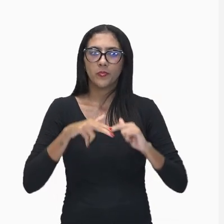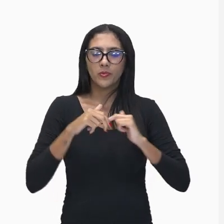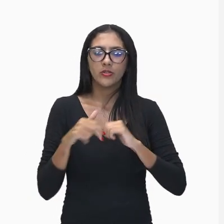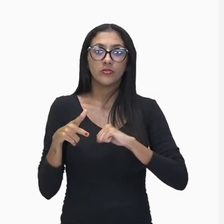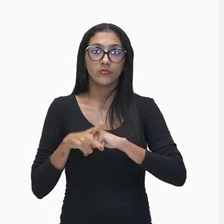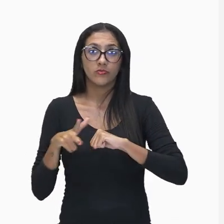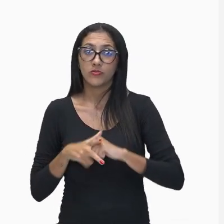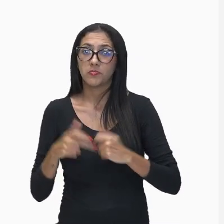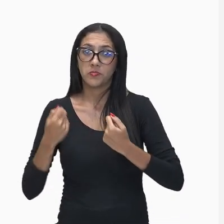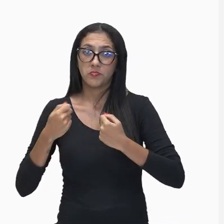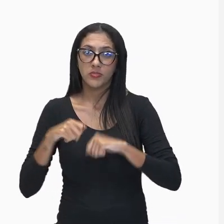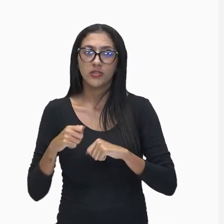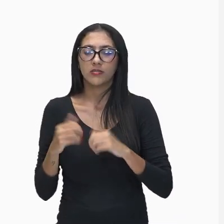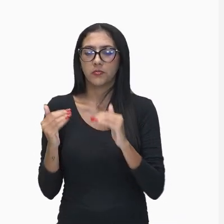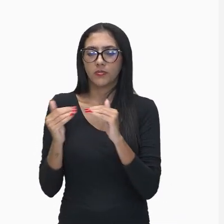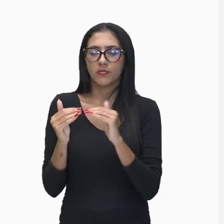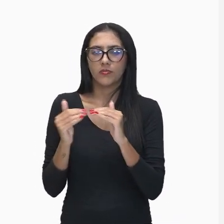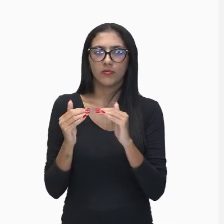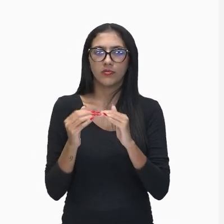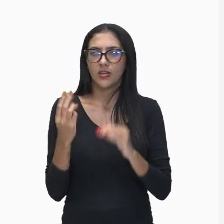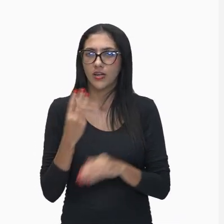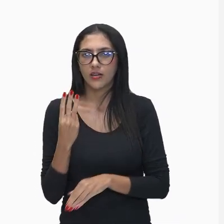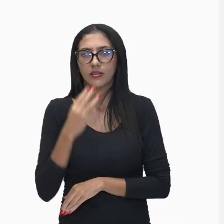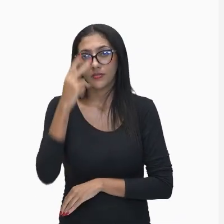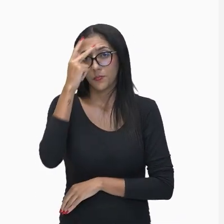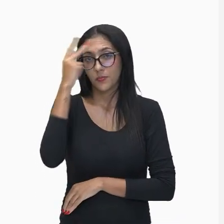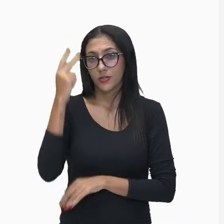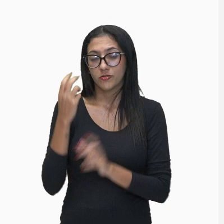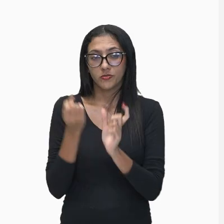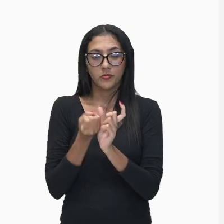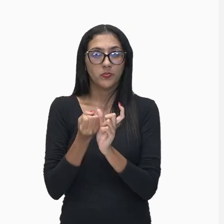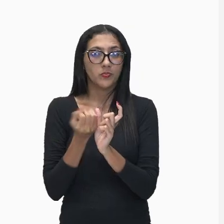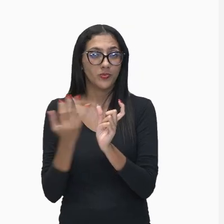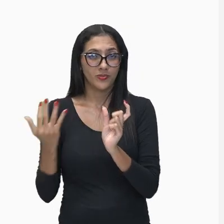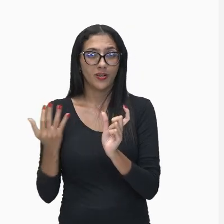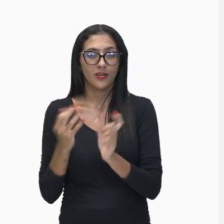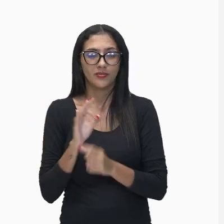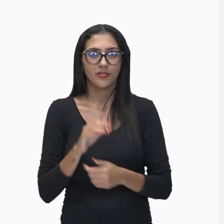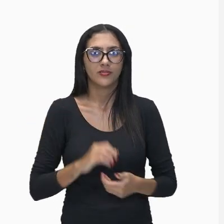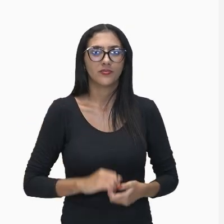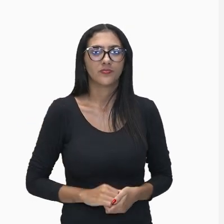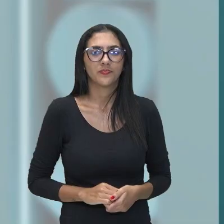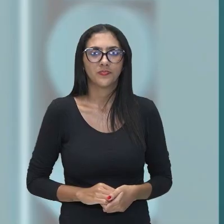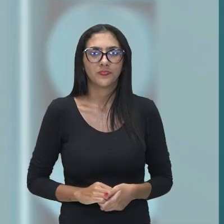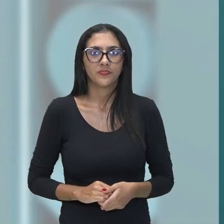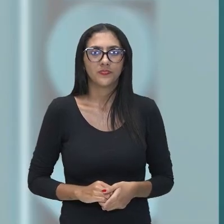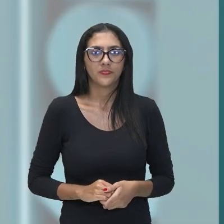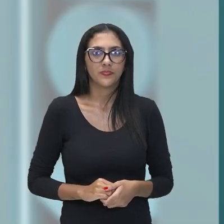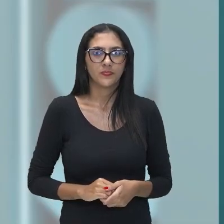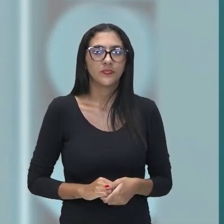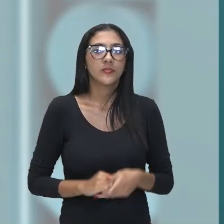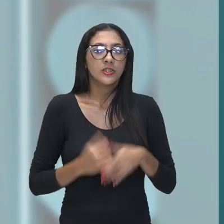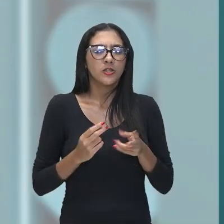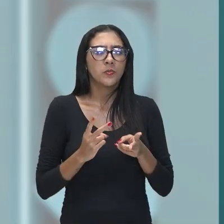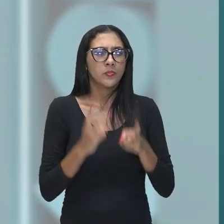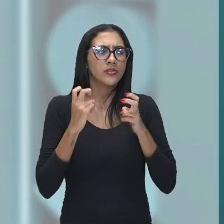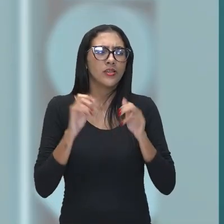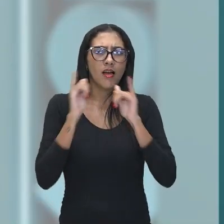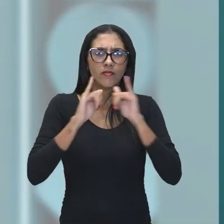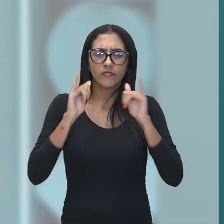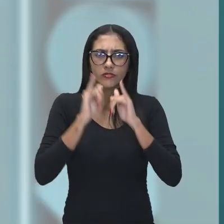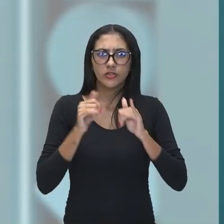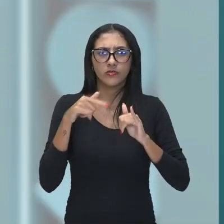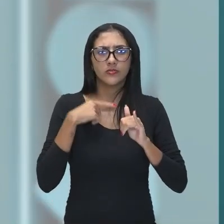também, na terceira pessoa do plural, certo, gente? Então observem que notícias como